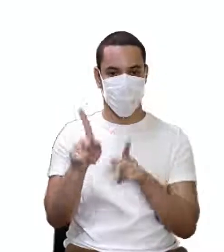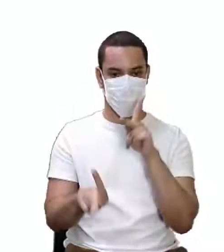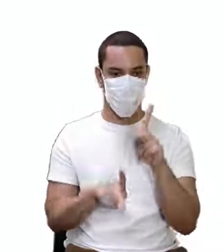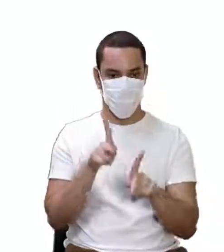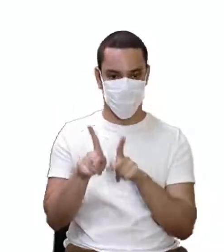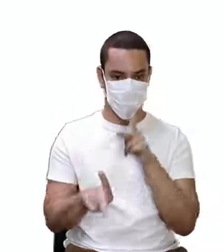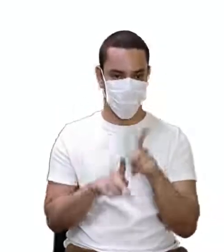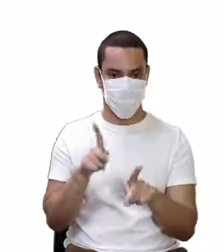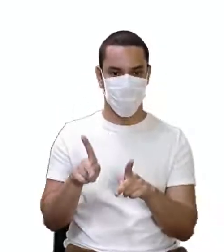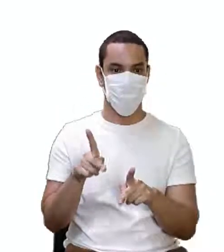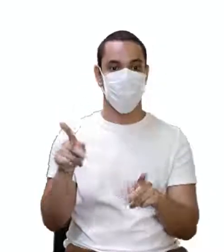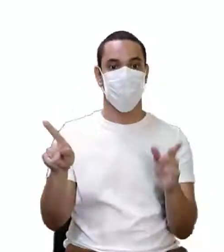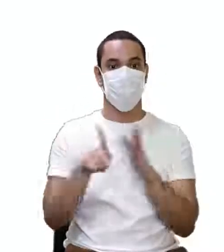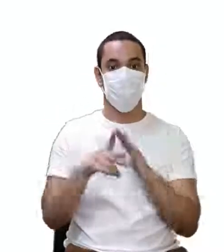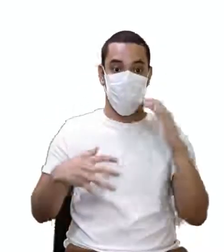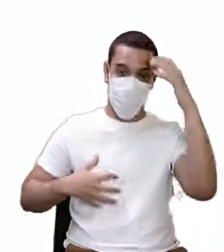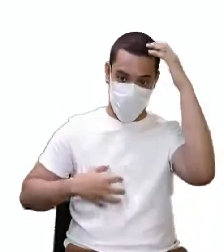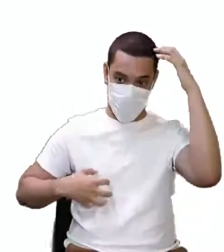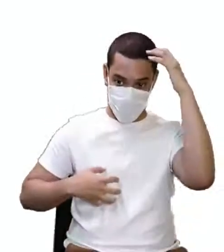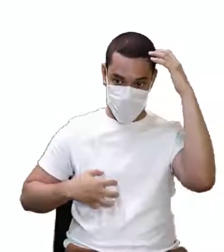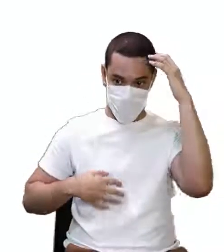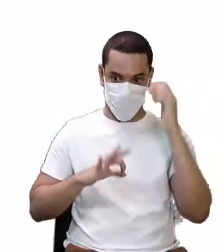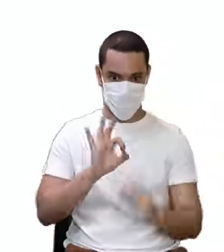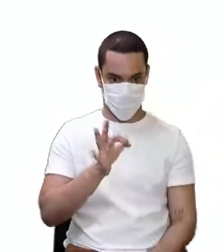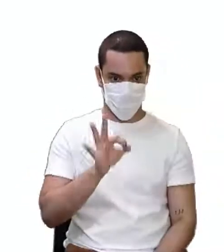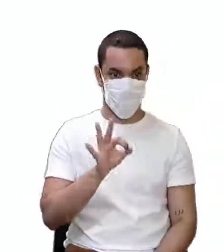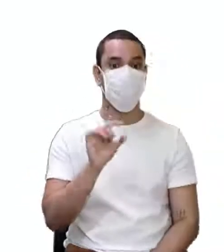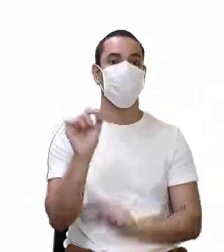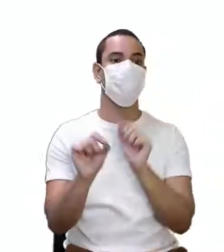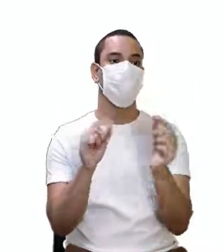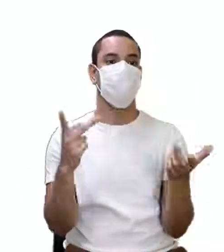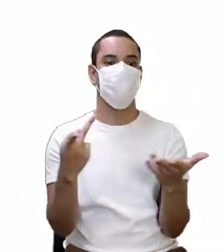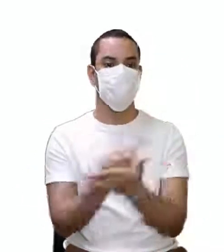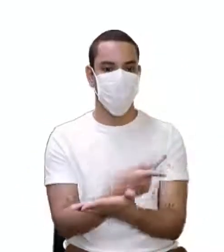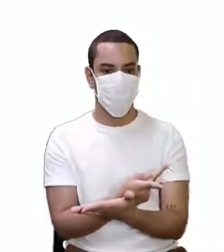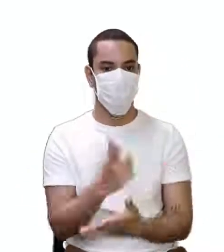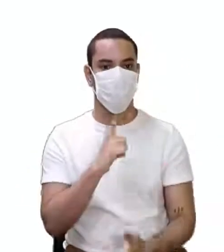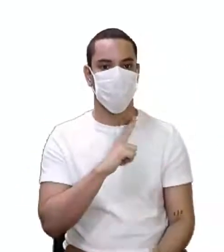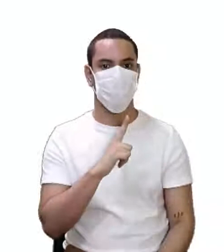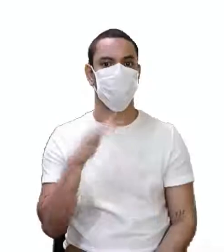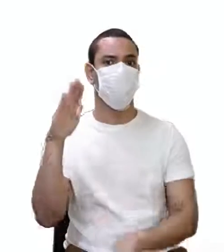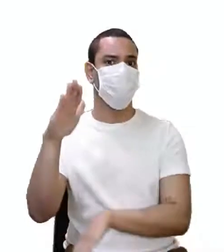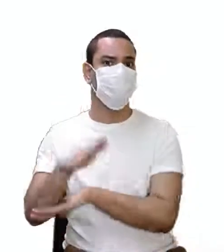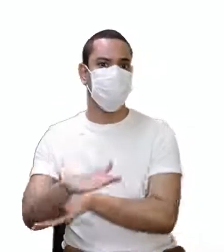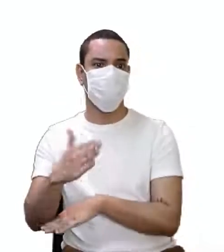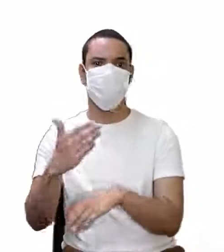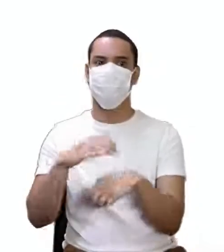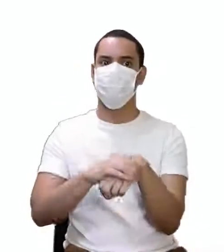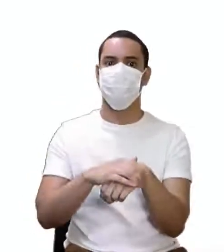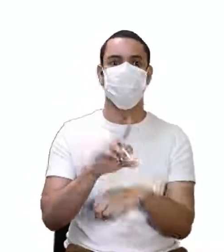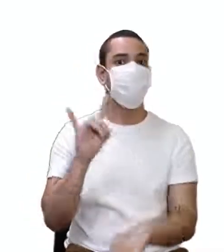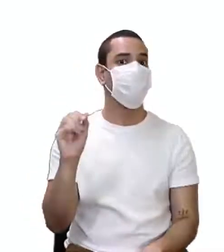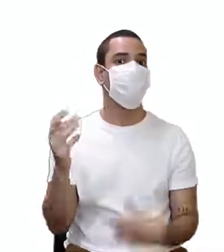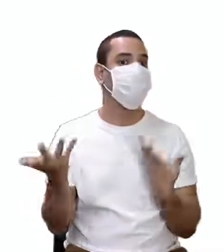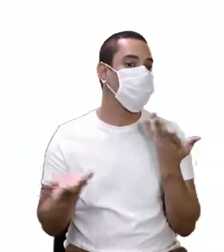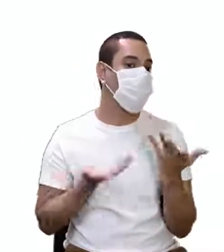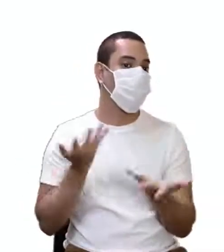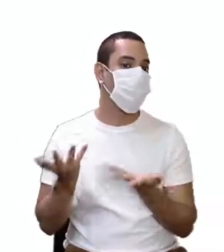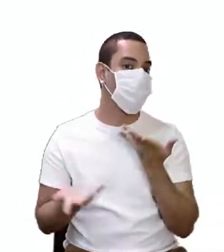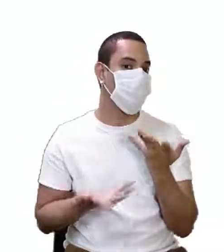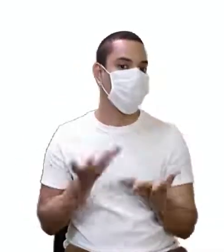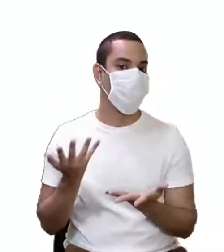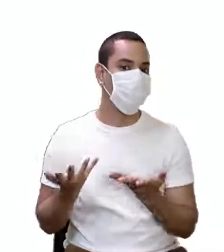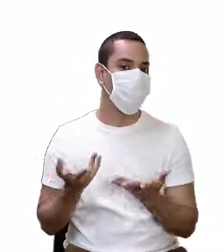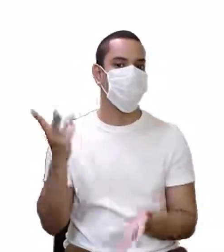de primatas, tá bom? Olha o que acontece. Esses organismos estão à noite ou de dia? Estão